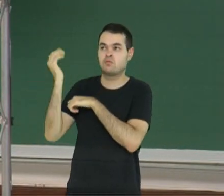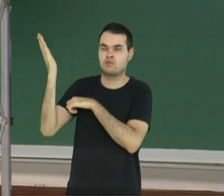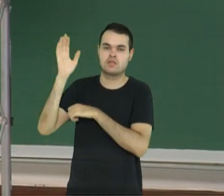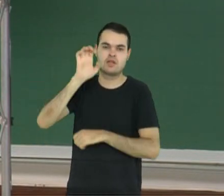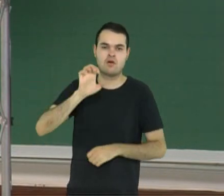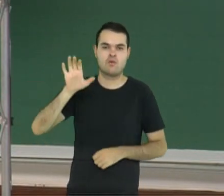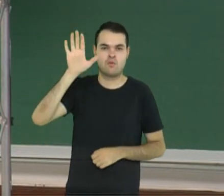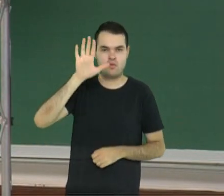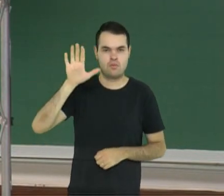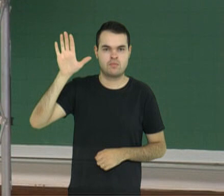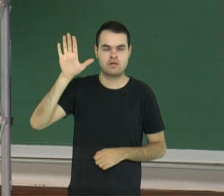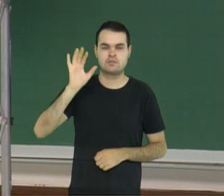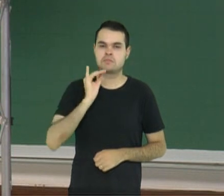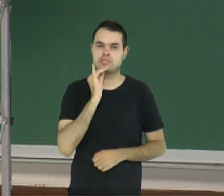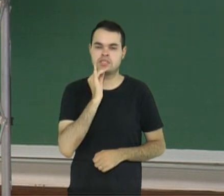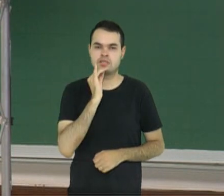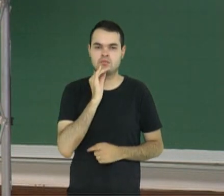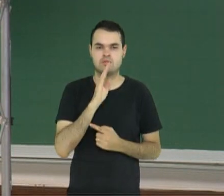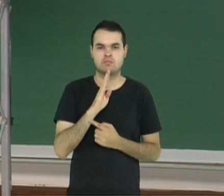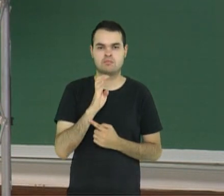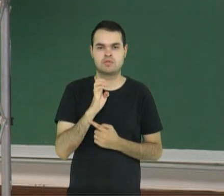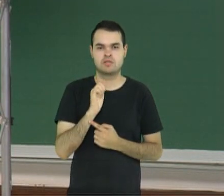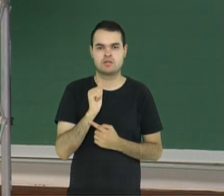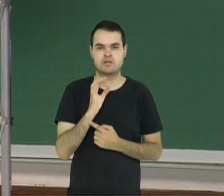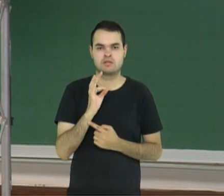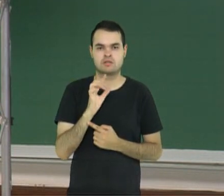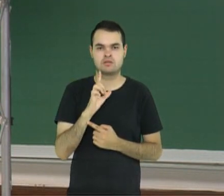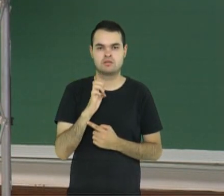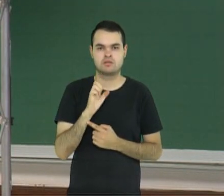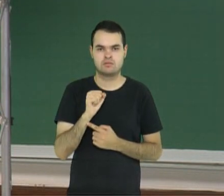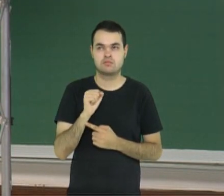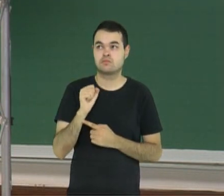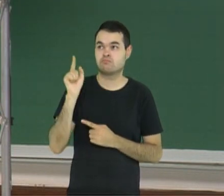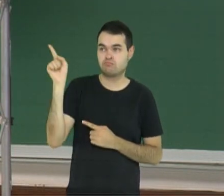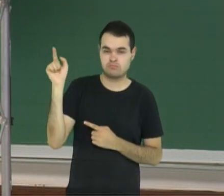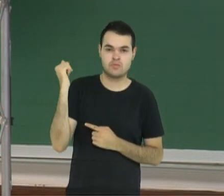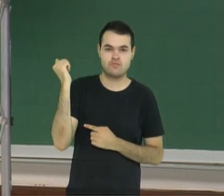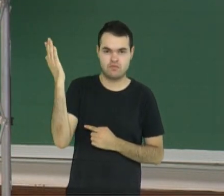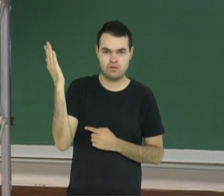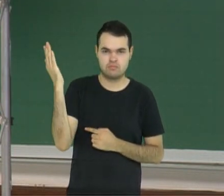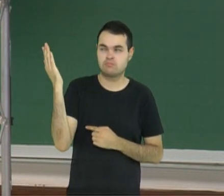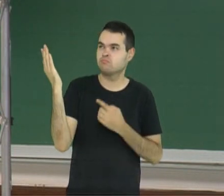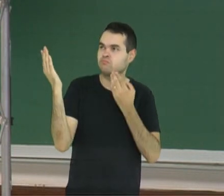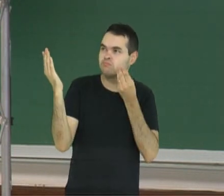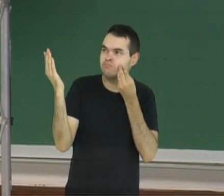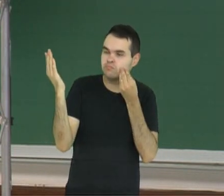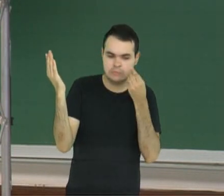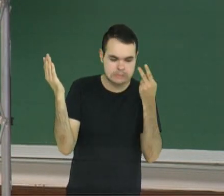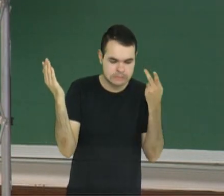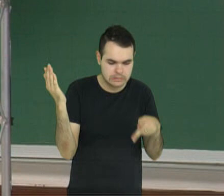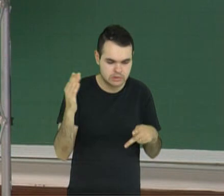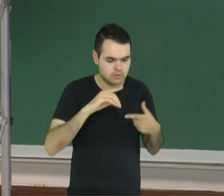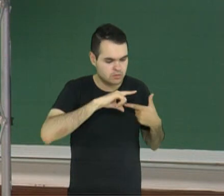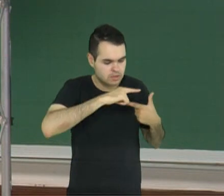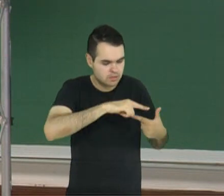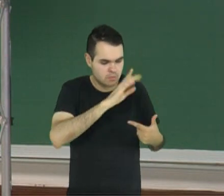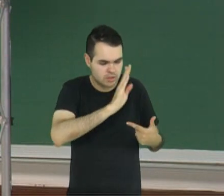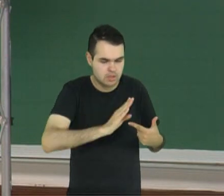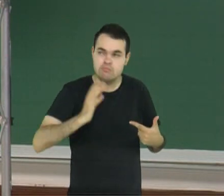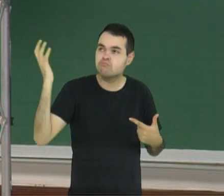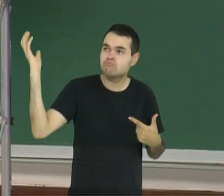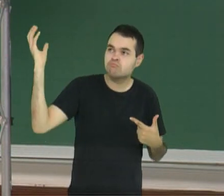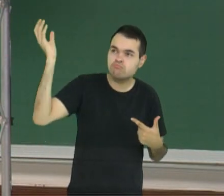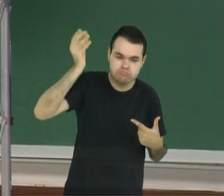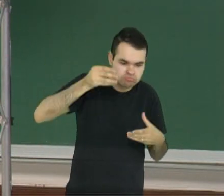Europa, no caso os Beatles, estava tendo toda aquela musicalidade, e eles sentiram a necessidade de trazer isso dentro do contexto brasileiro e mudar. E daí eles fizeram esse